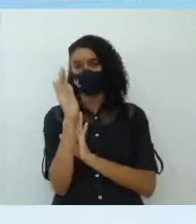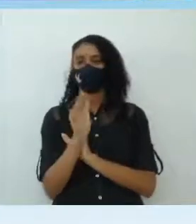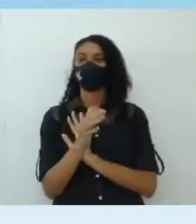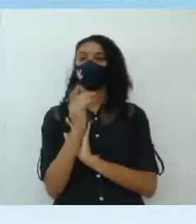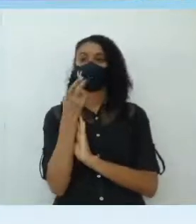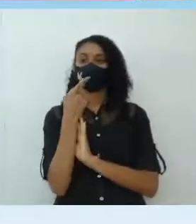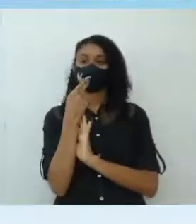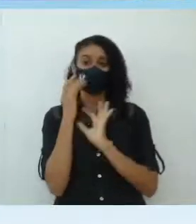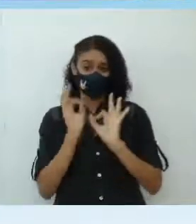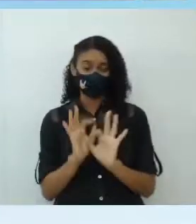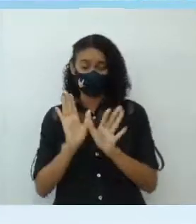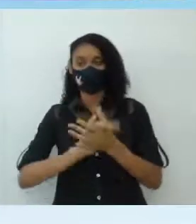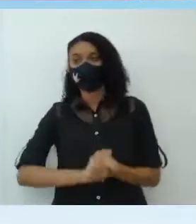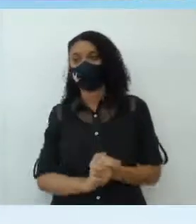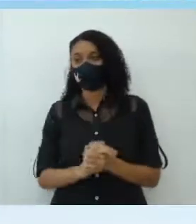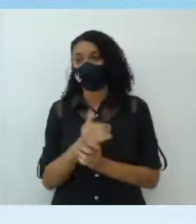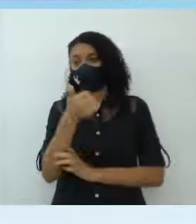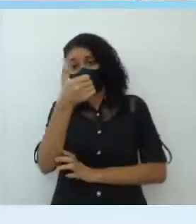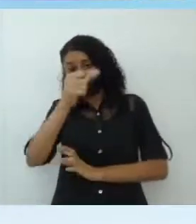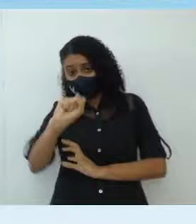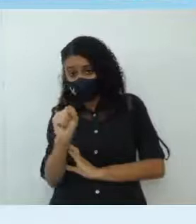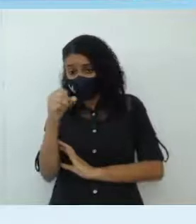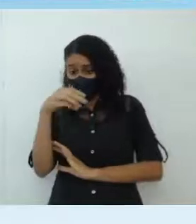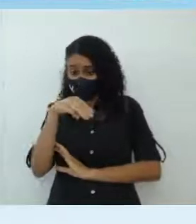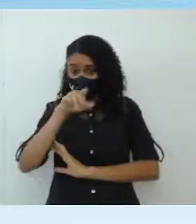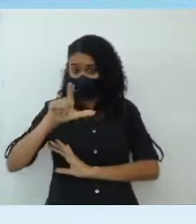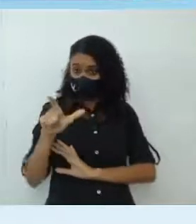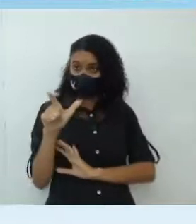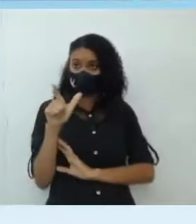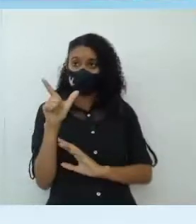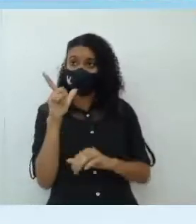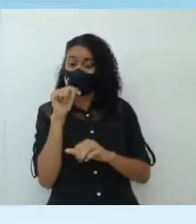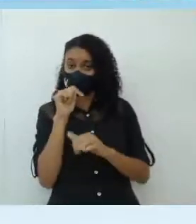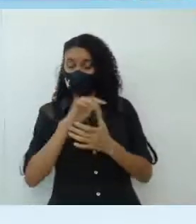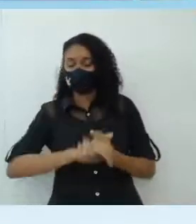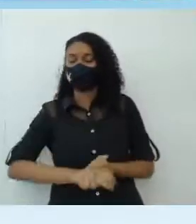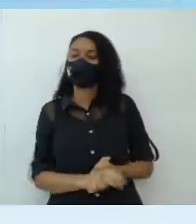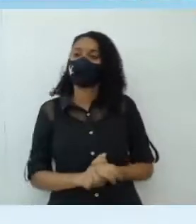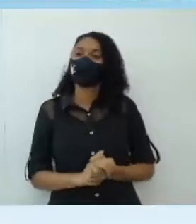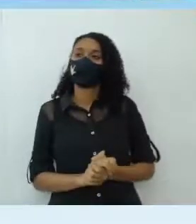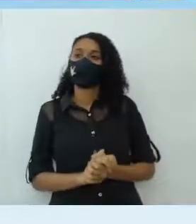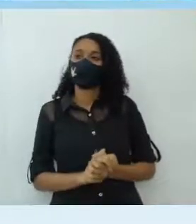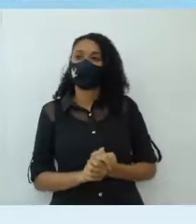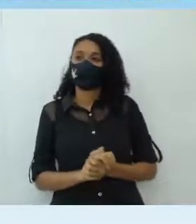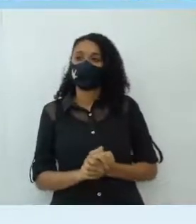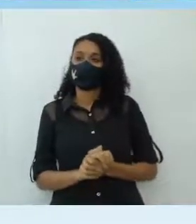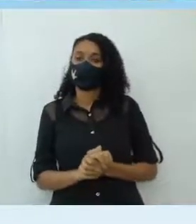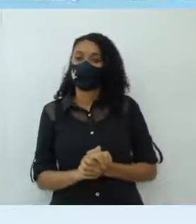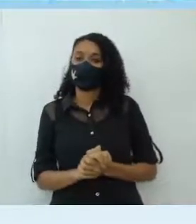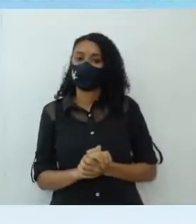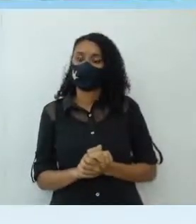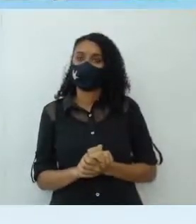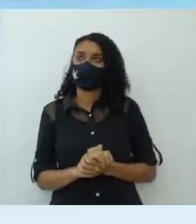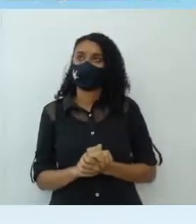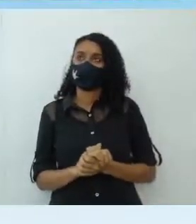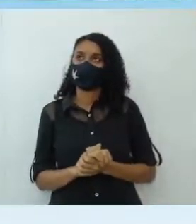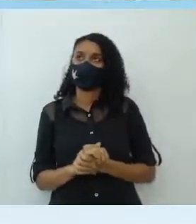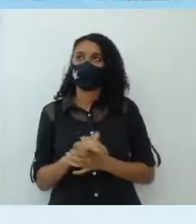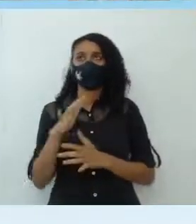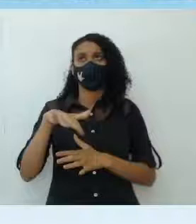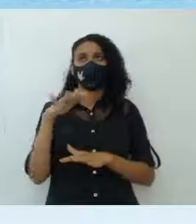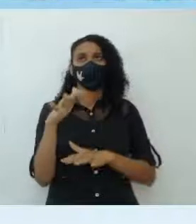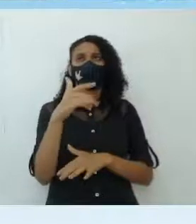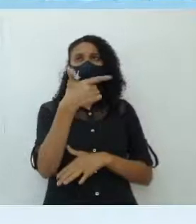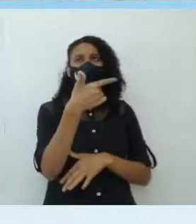do que eu estou falando, 18 ml de água. Nas condições ambientes, aproximadamente